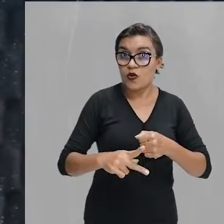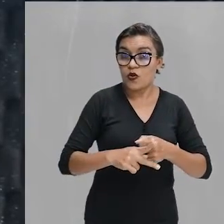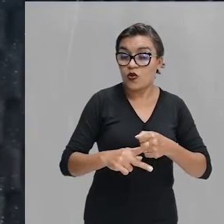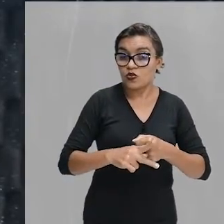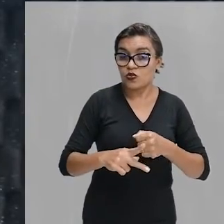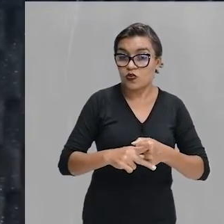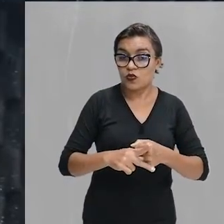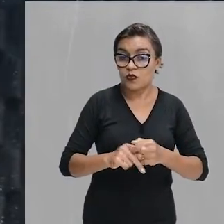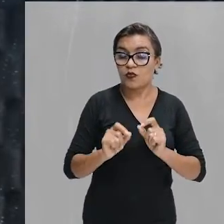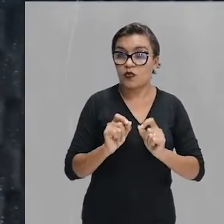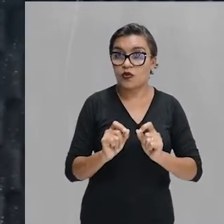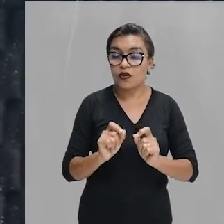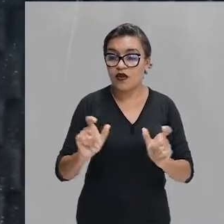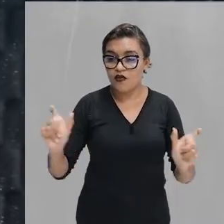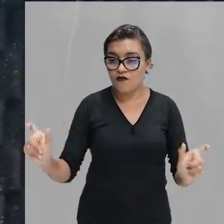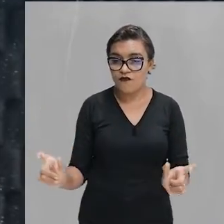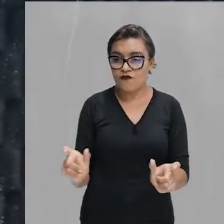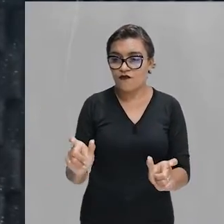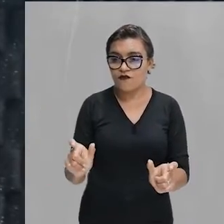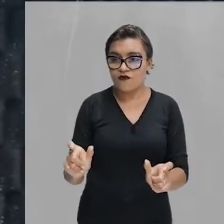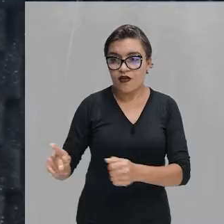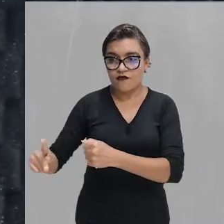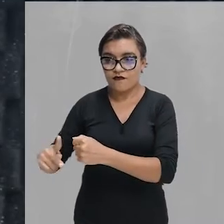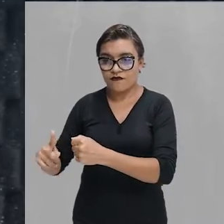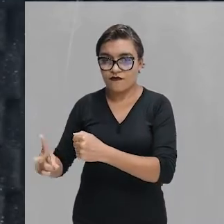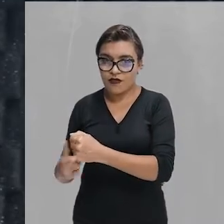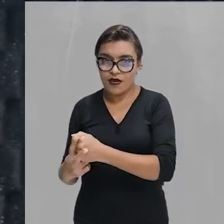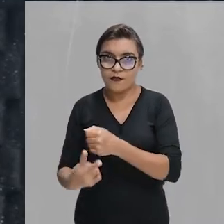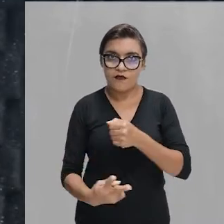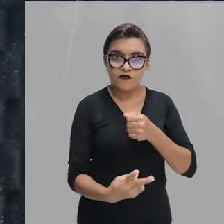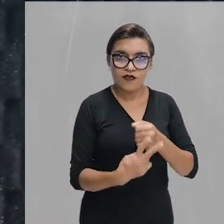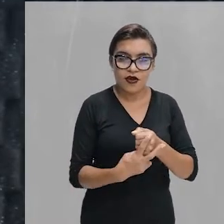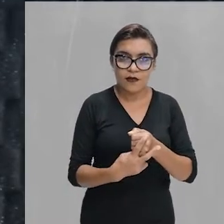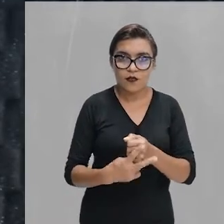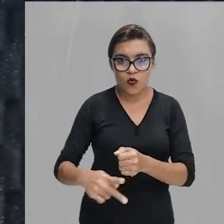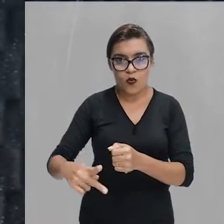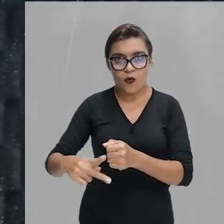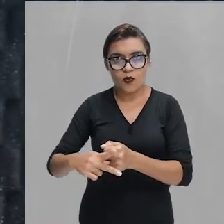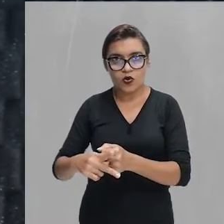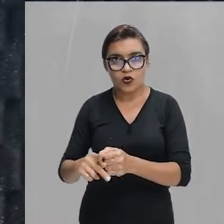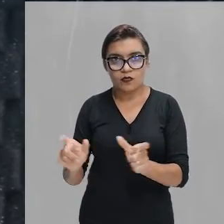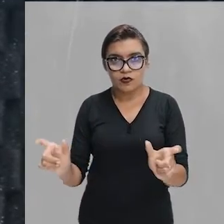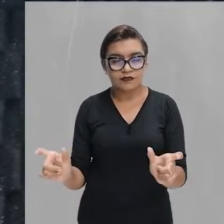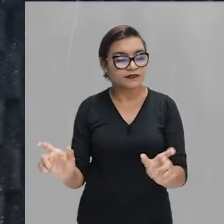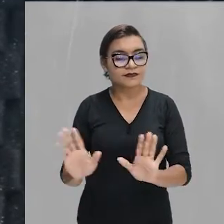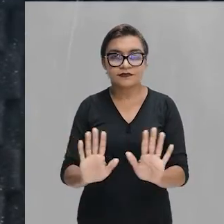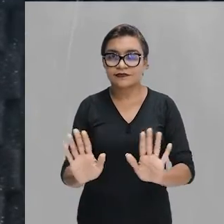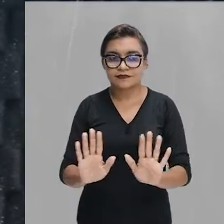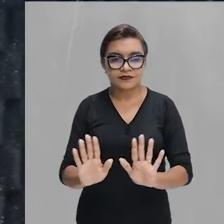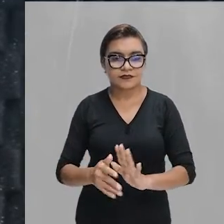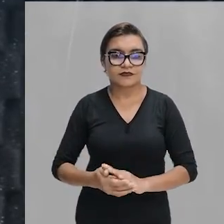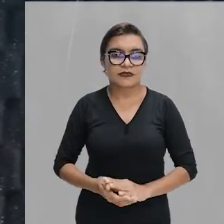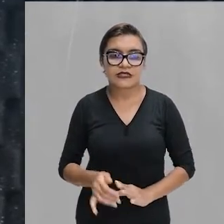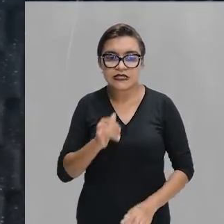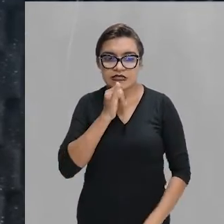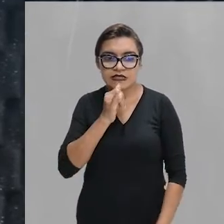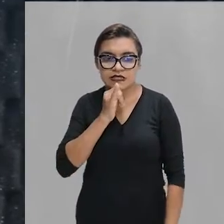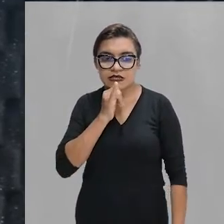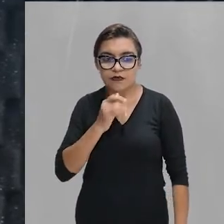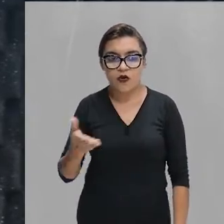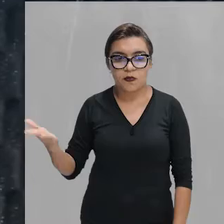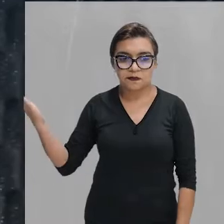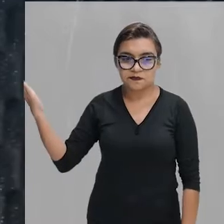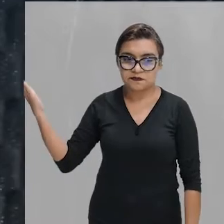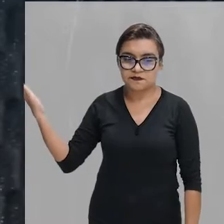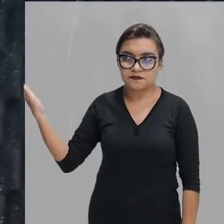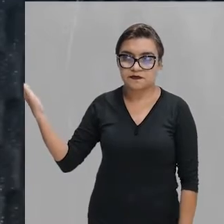pode ficar entre 2 verbos, tá? Ele não pode ficar assim, ó, Maria está se peinando. Não.